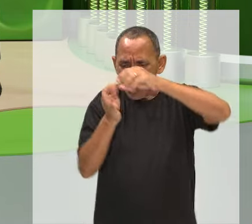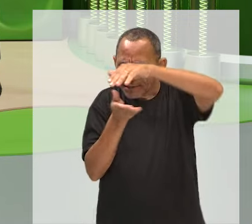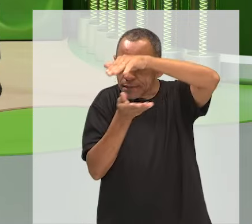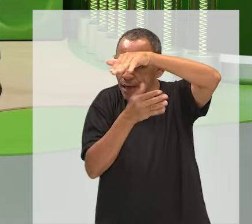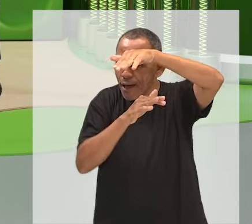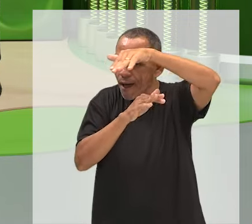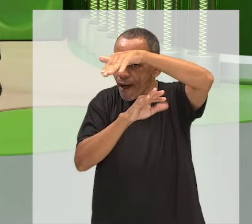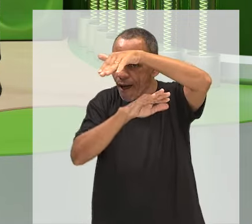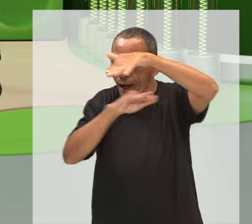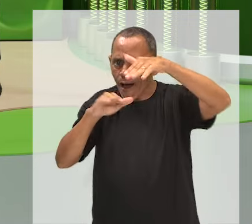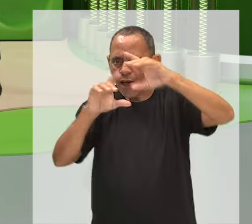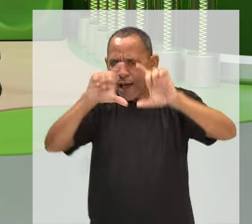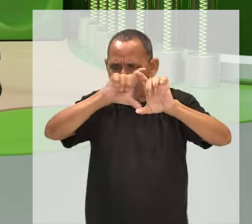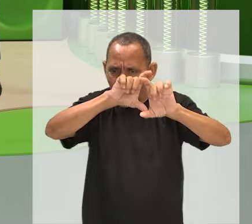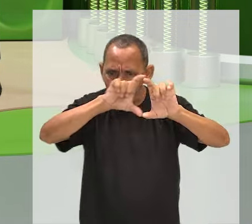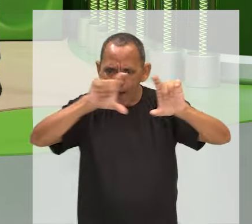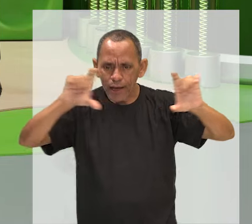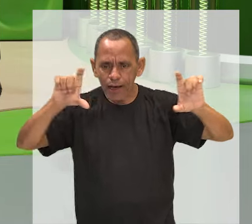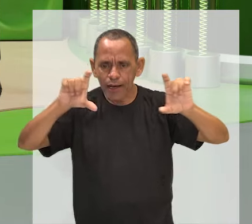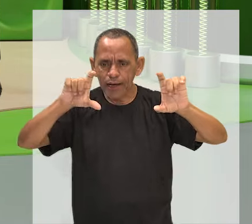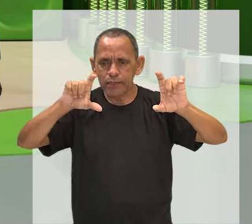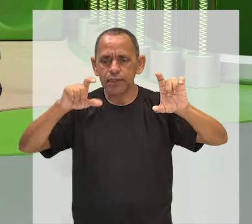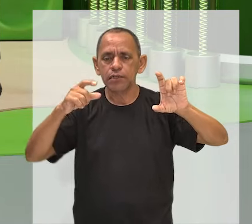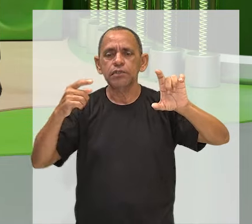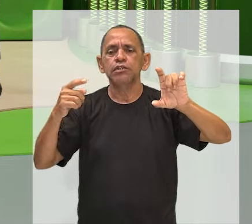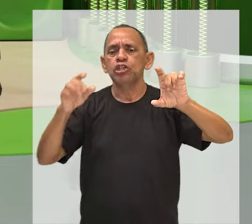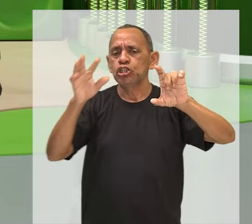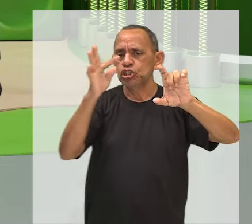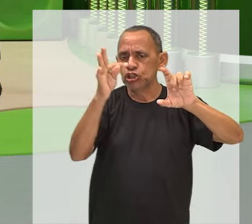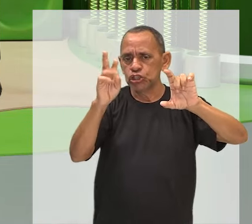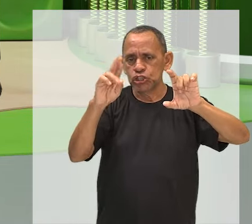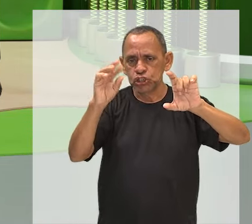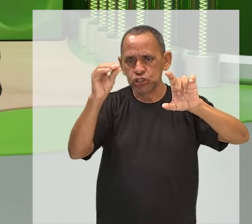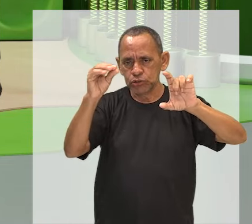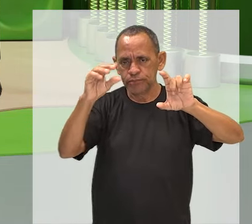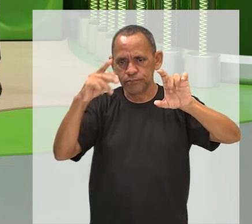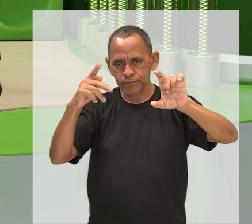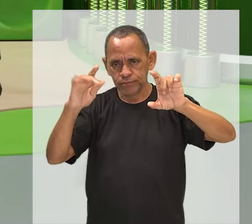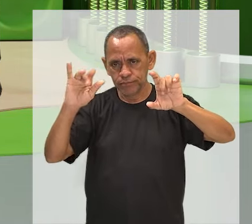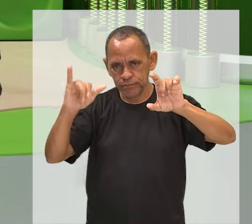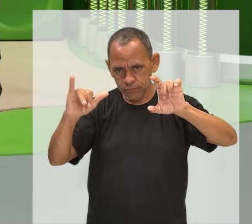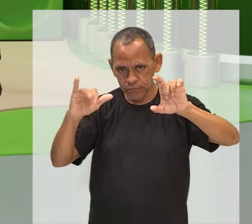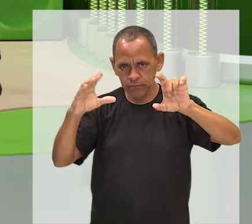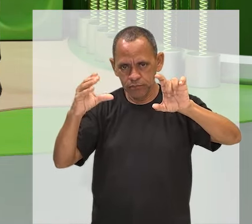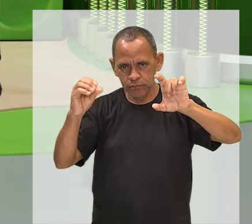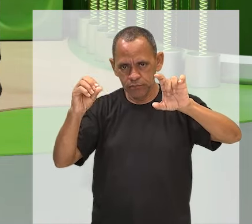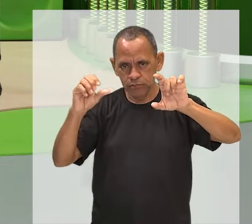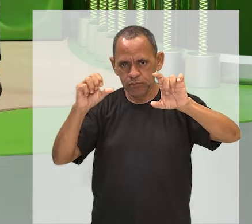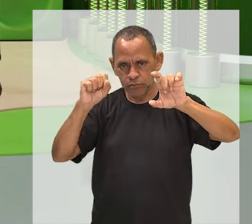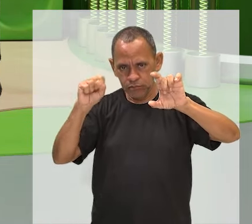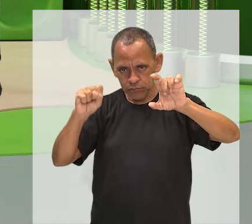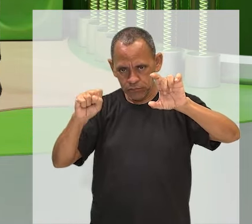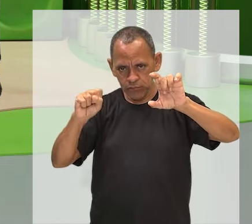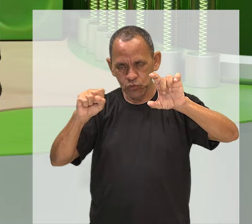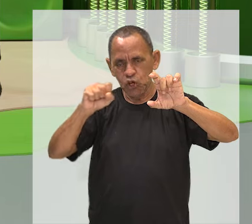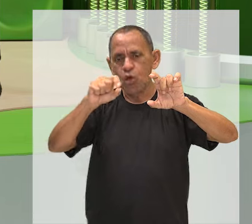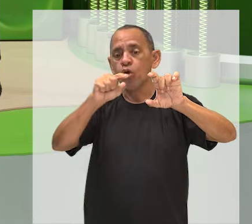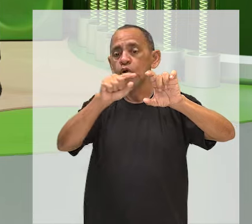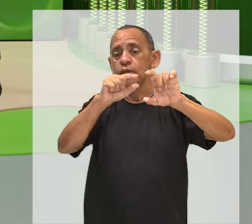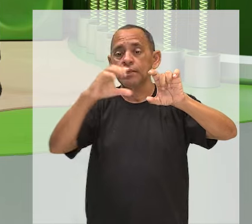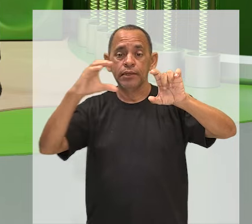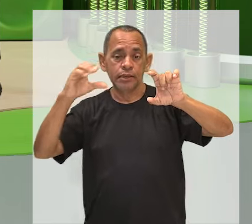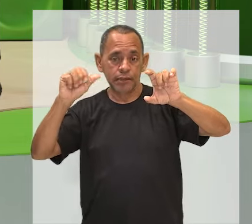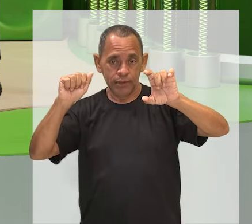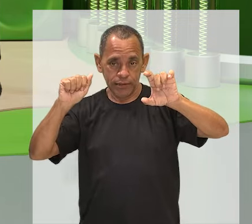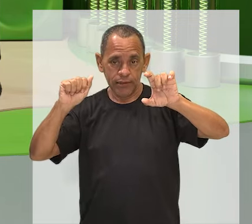os trópicos, né, de Câncer e de Capricórnio, certo? Então, essa célula ela vai se originar